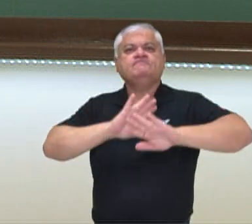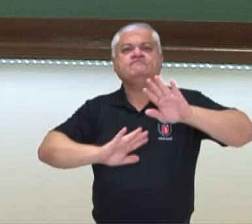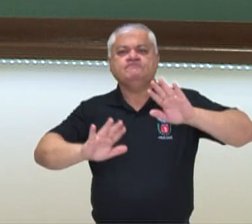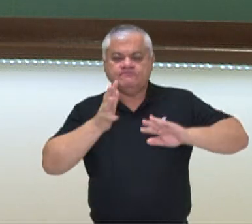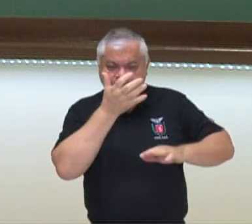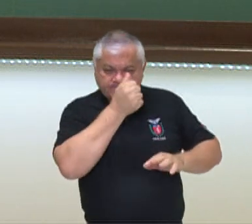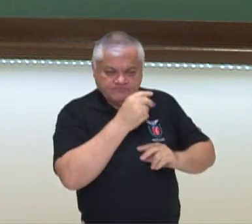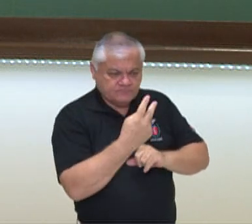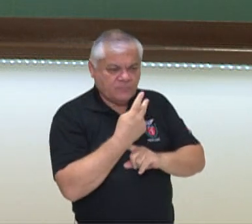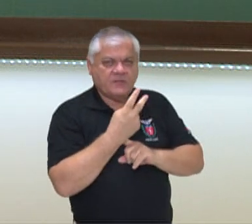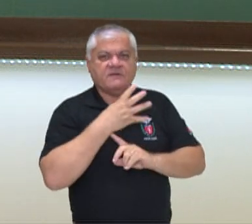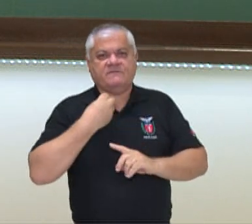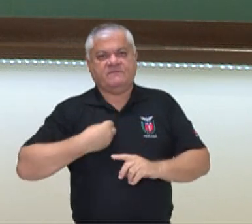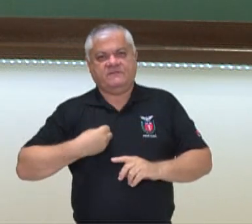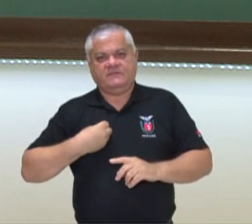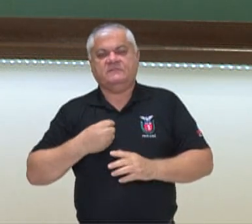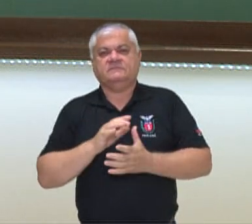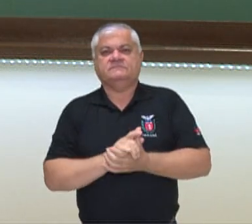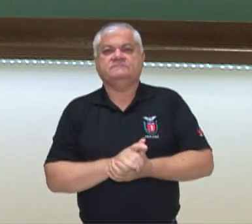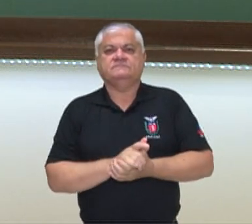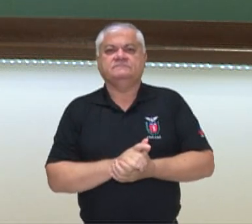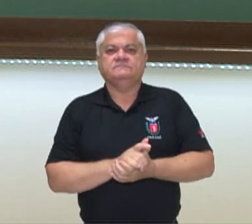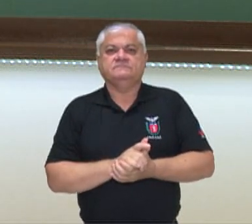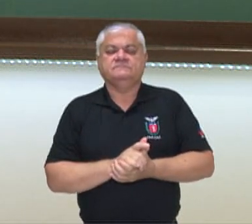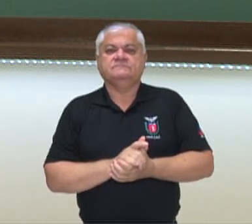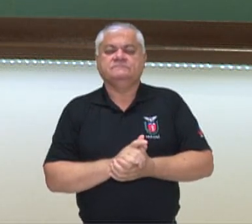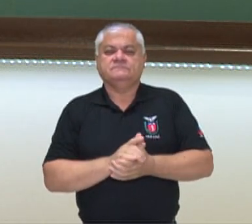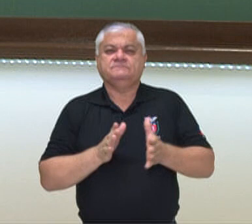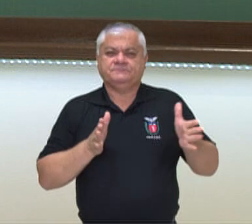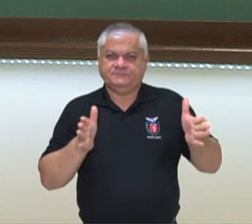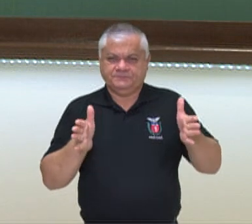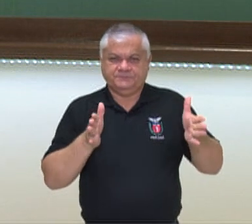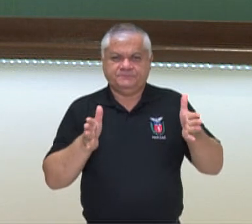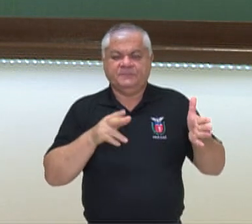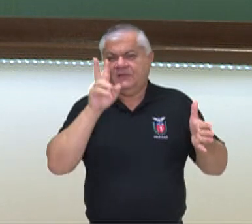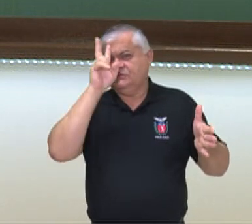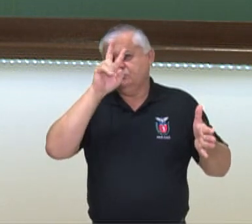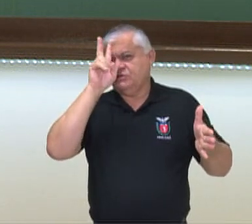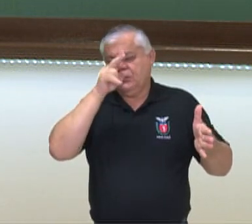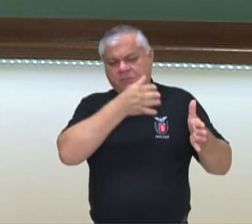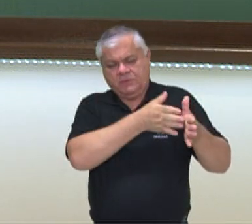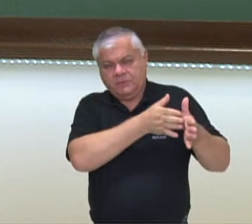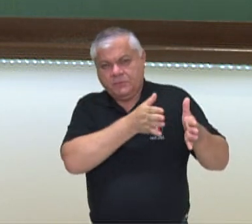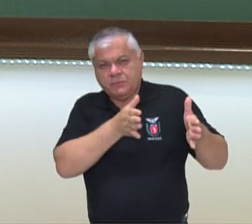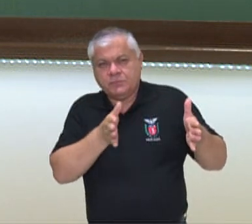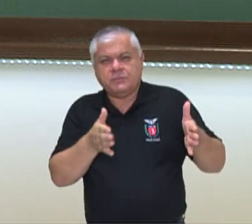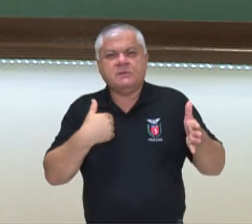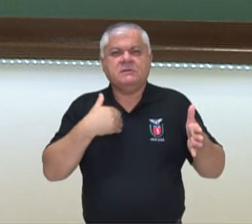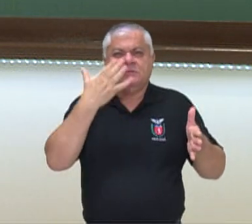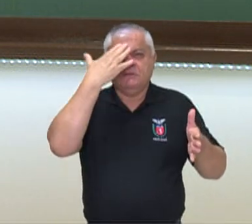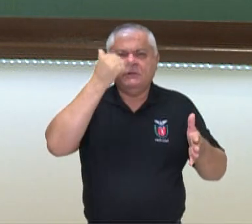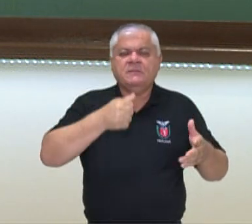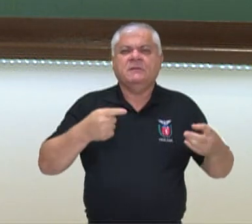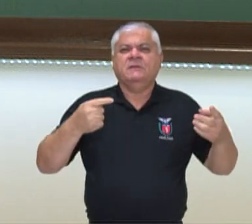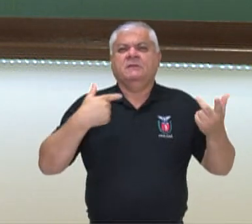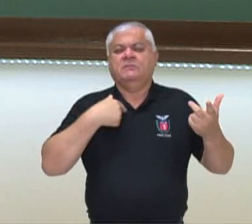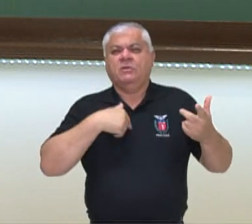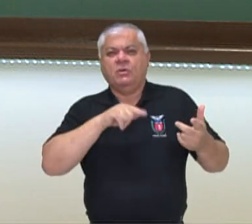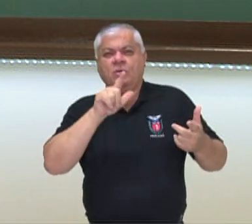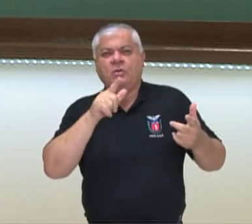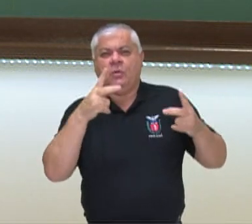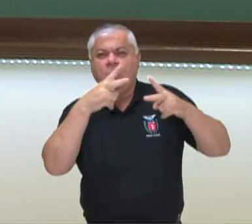para sobreviver. Num período da nossa história, saber lutar